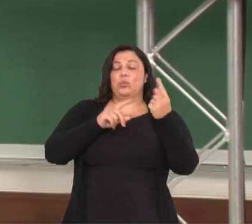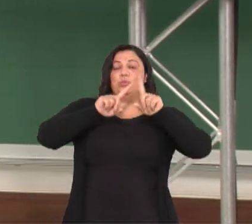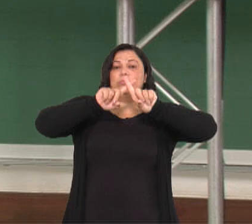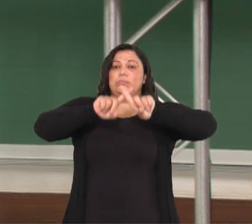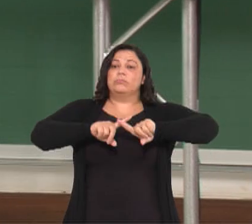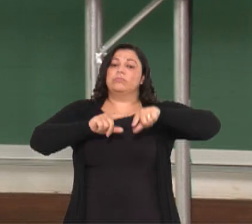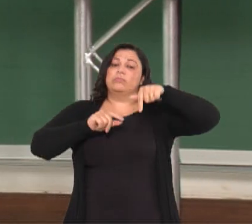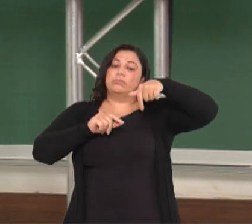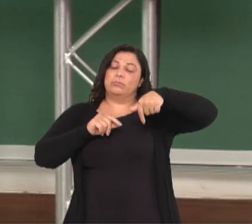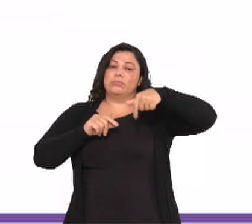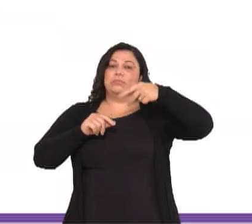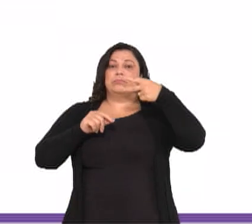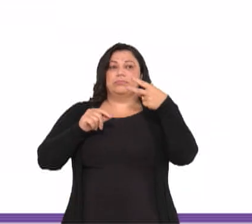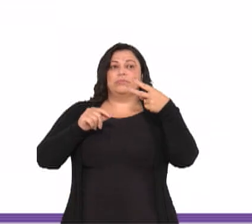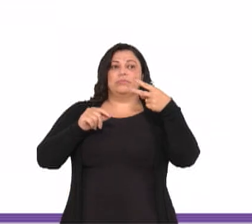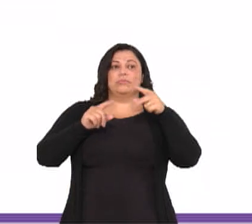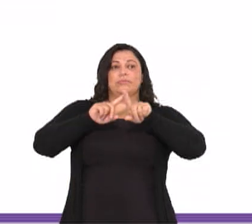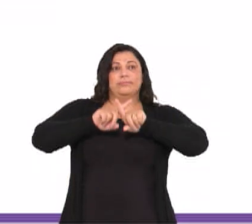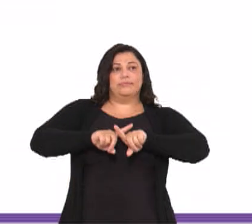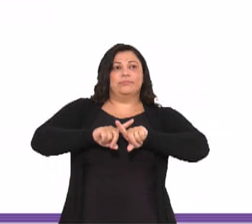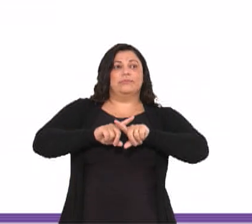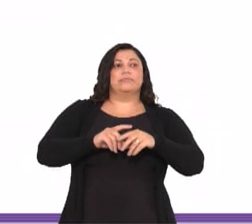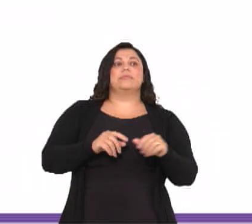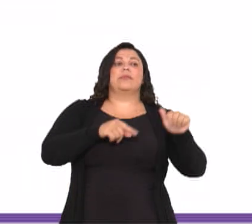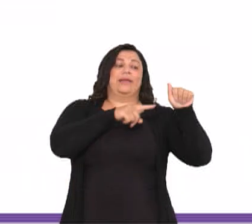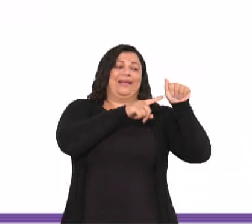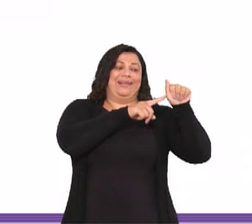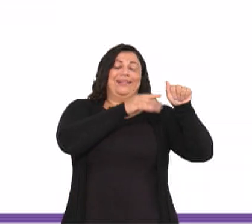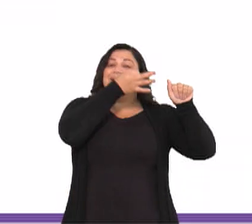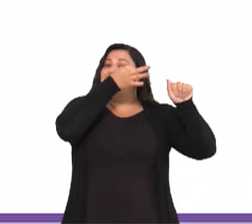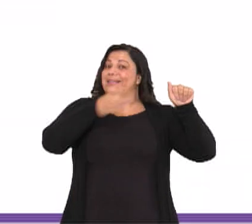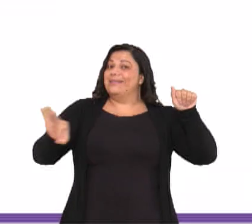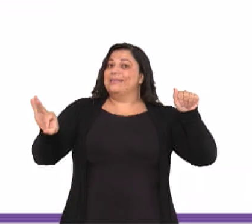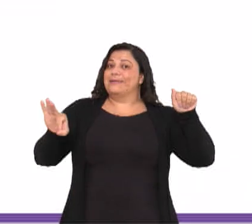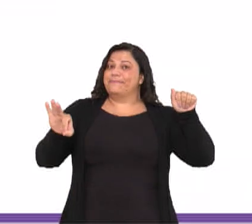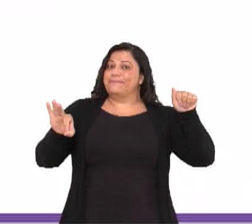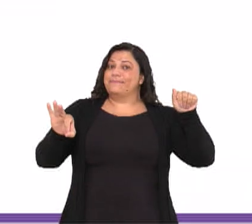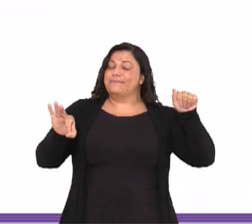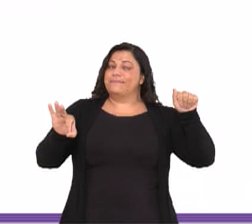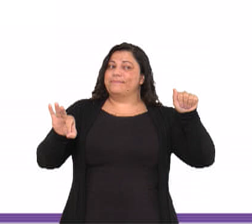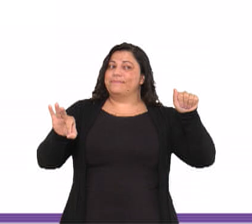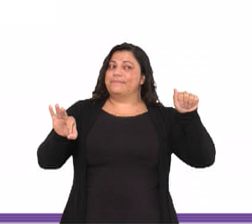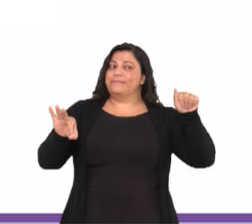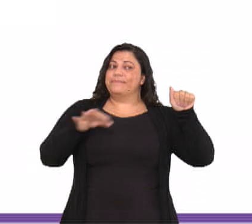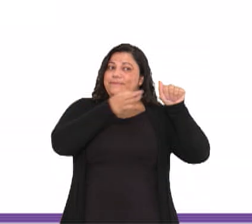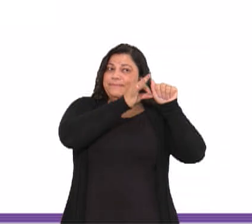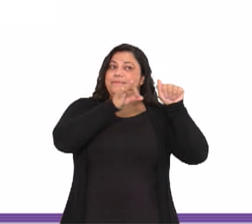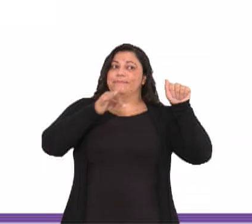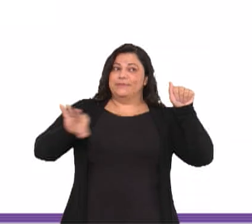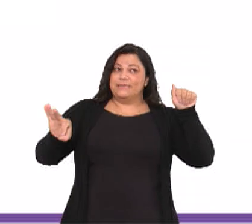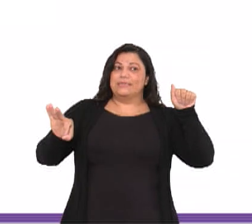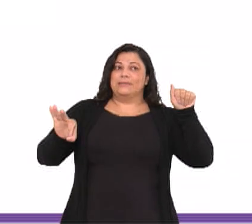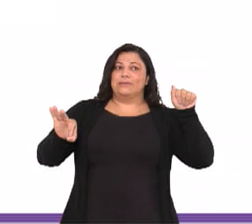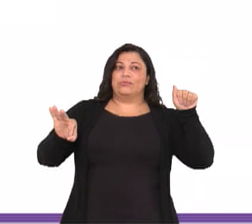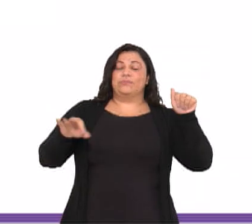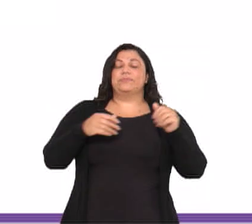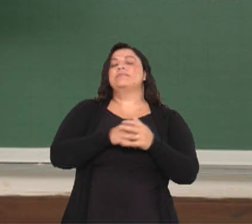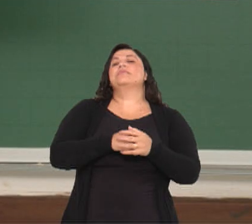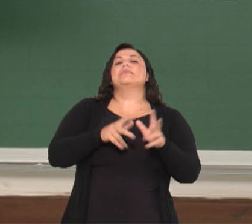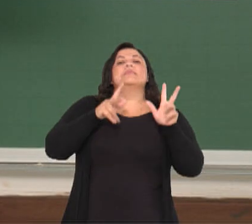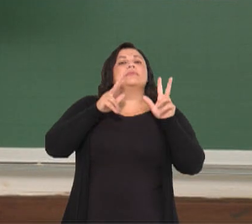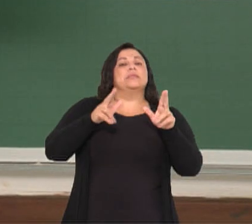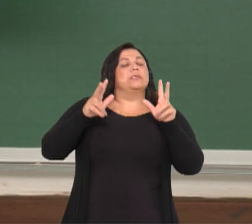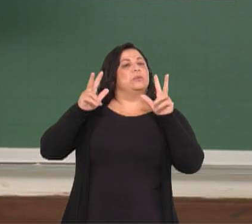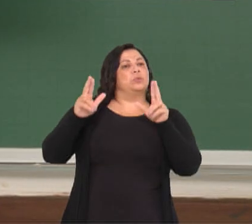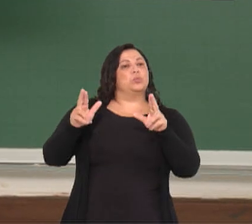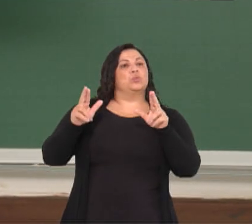a letra A seria, no caso, correta. Mesmo, isso que chama atenção, mesmo sendo essas